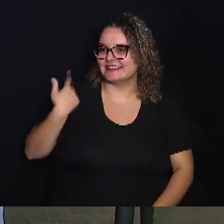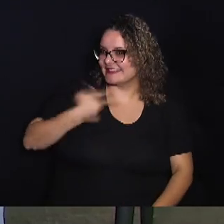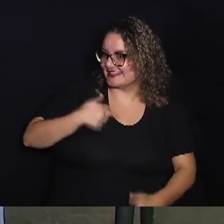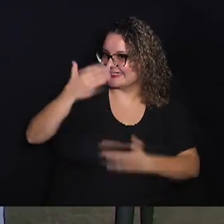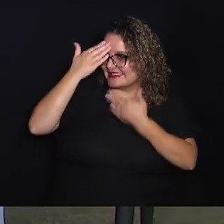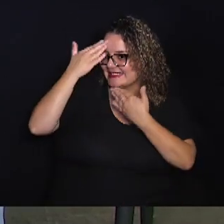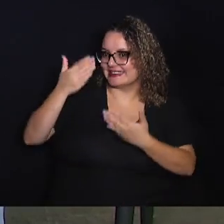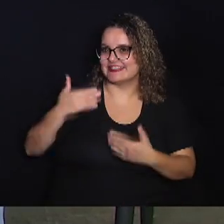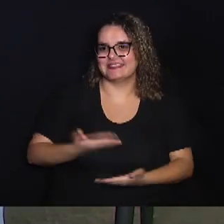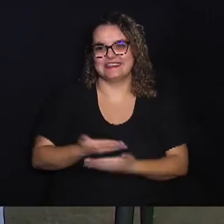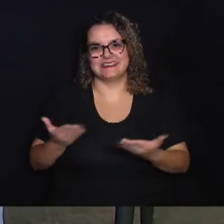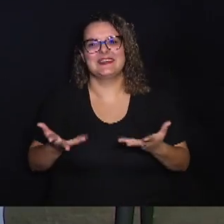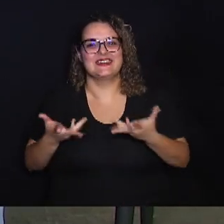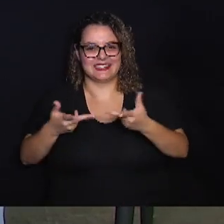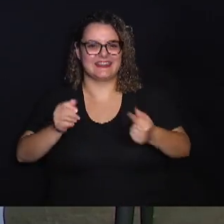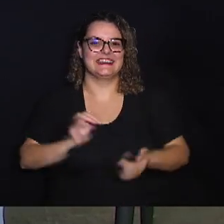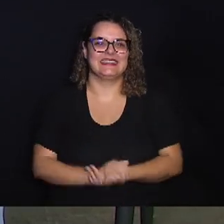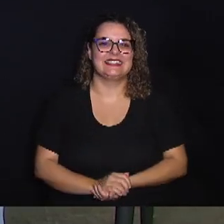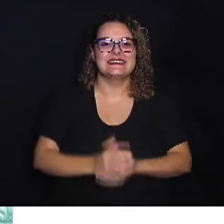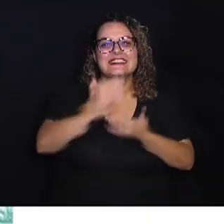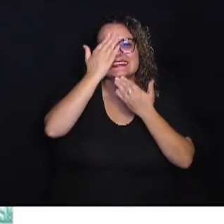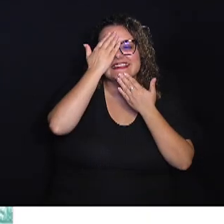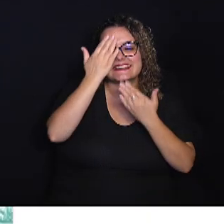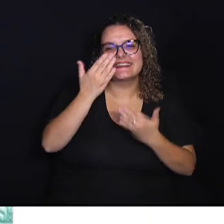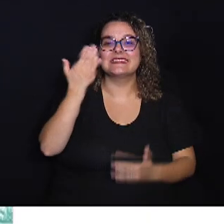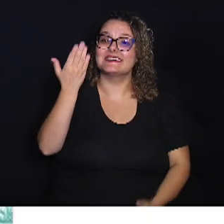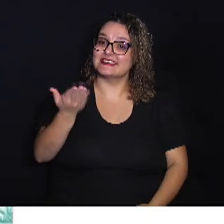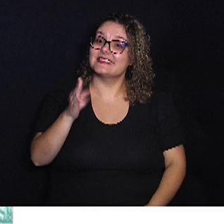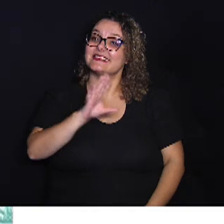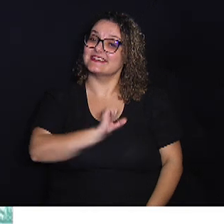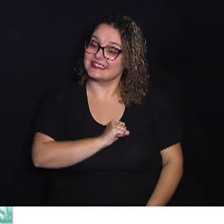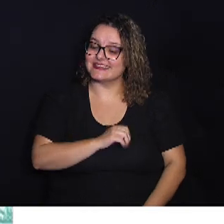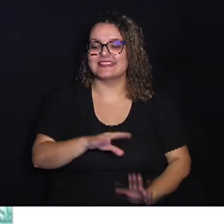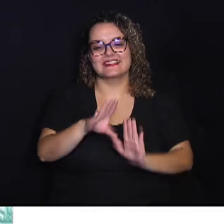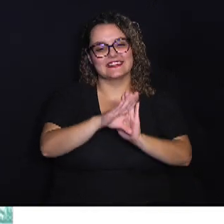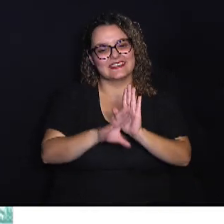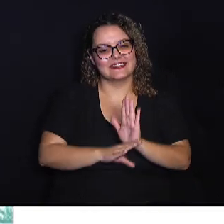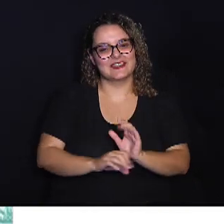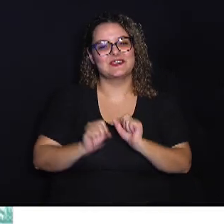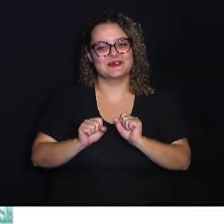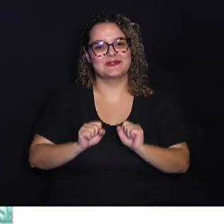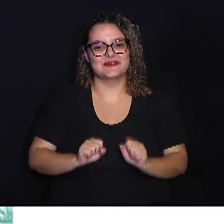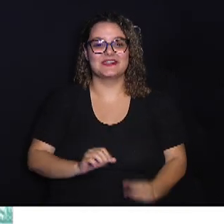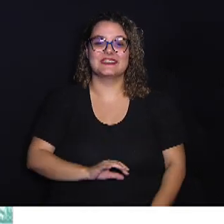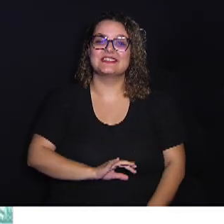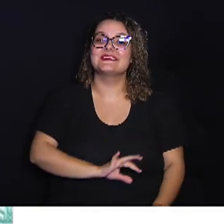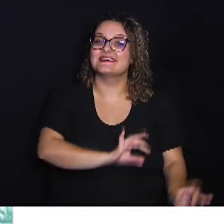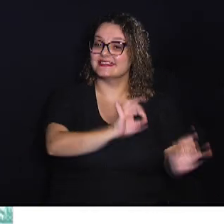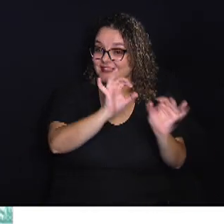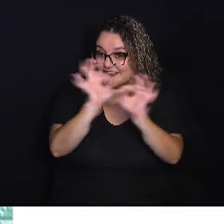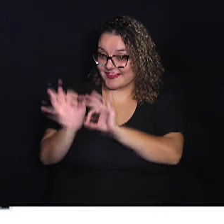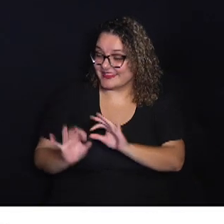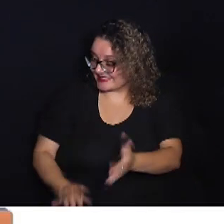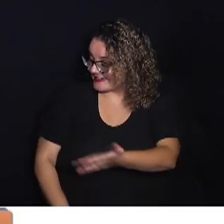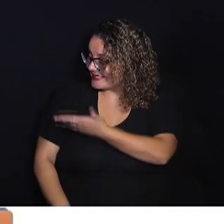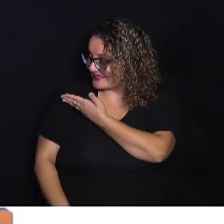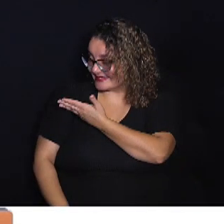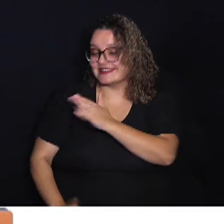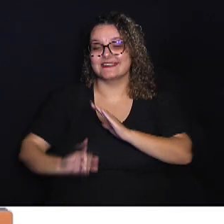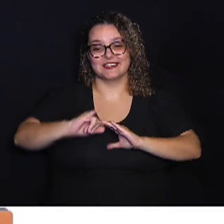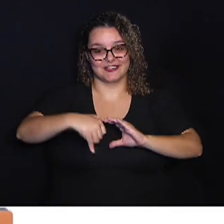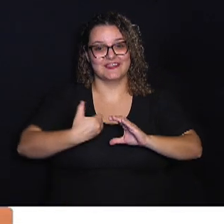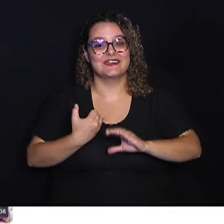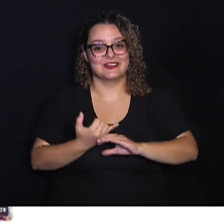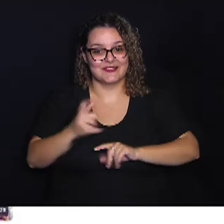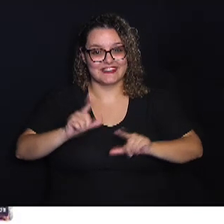presença de vocês. Maravilhoso. Muito obrigada. E se você gostou desse programa, pode acessar as outras edições no YouTube da TV Câmara